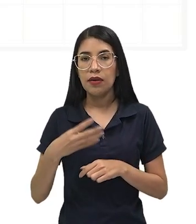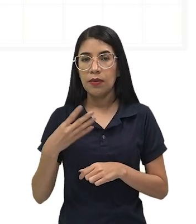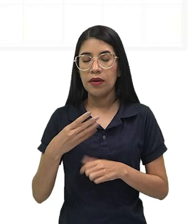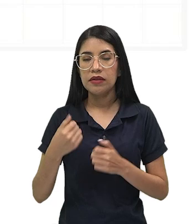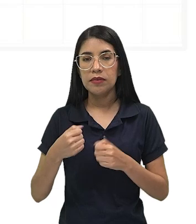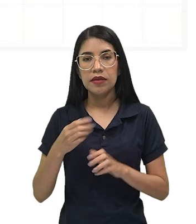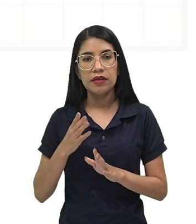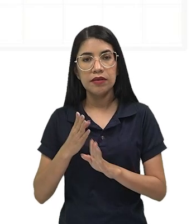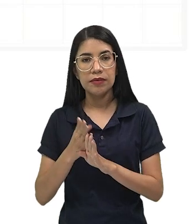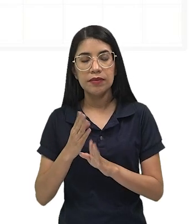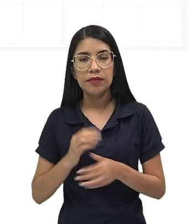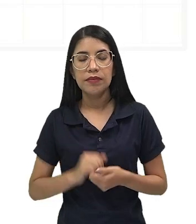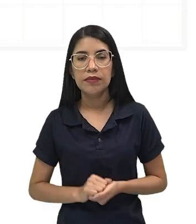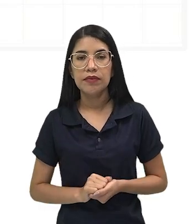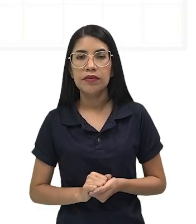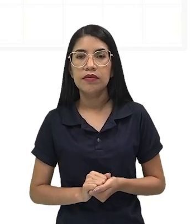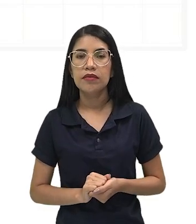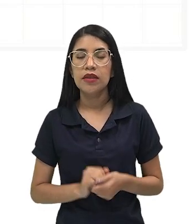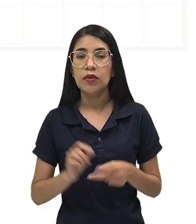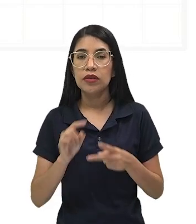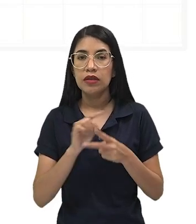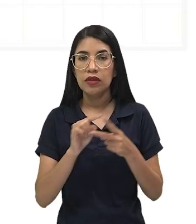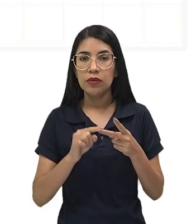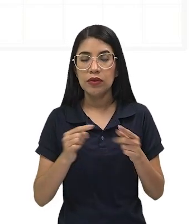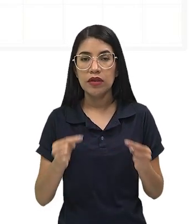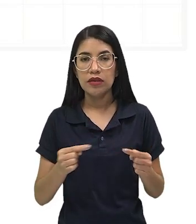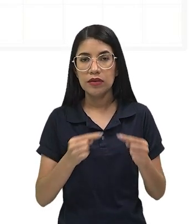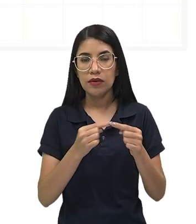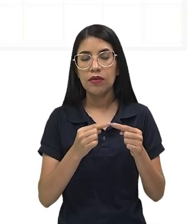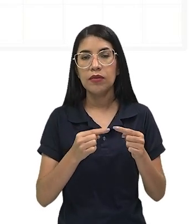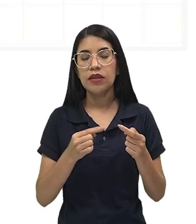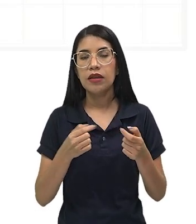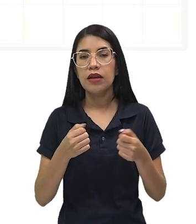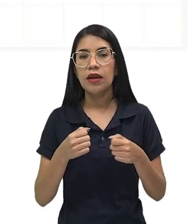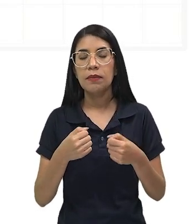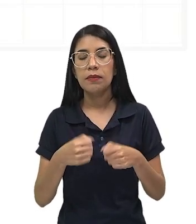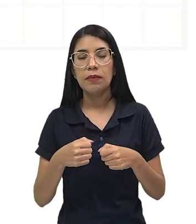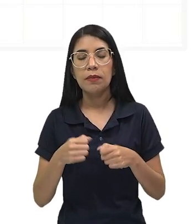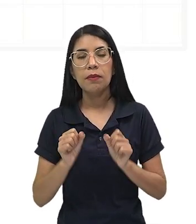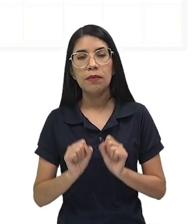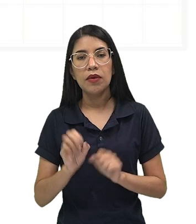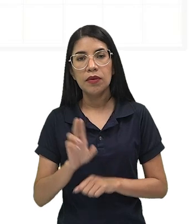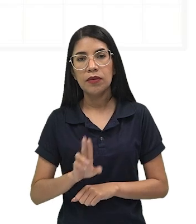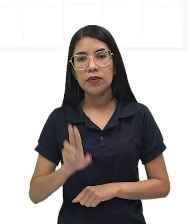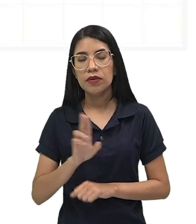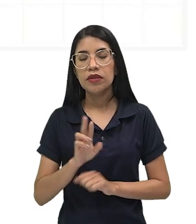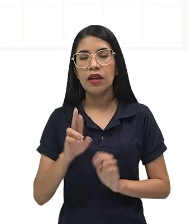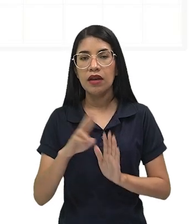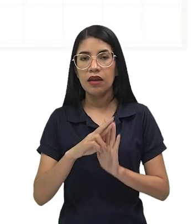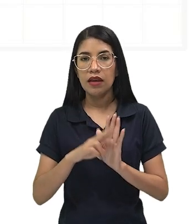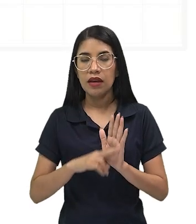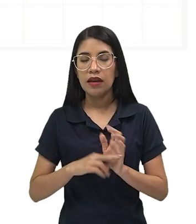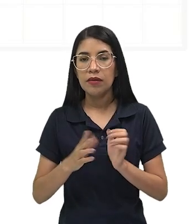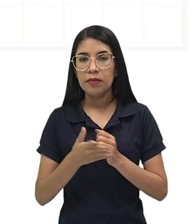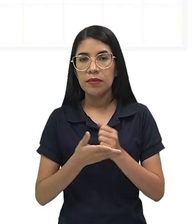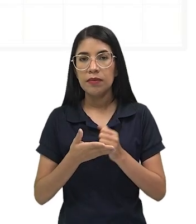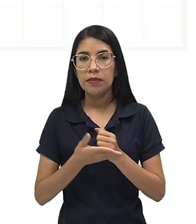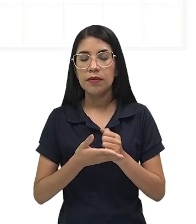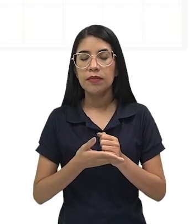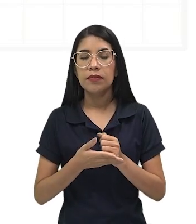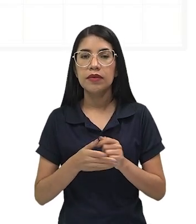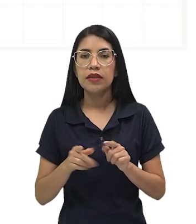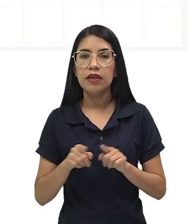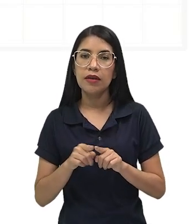ó. Quando 2 grandezas são proporcionais, basta aplicar esta propriedade fundamental sobre